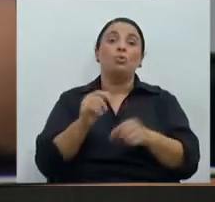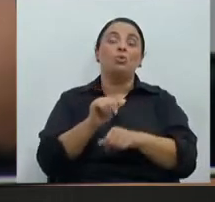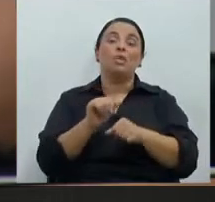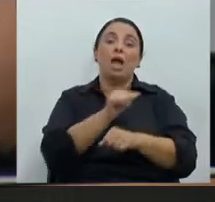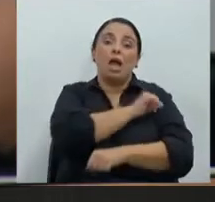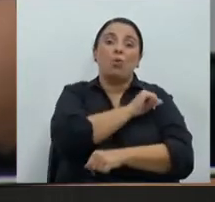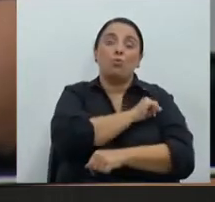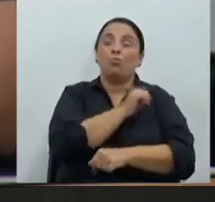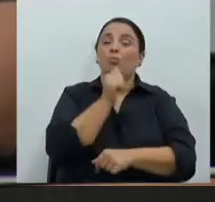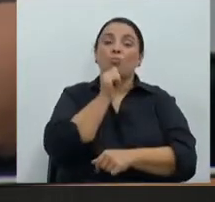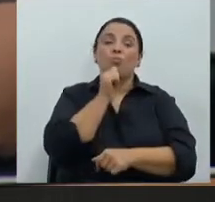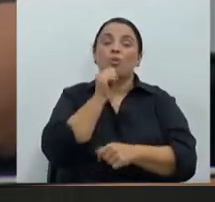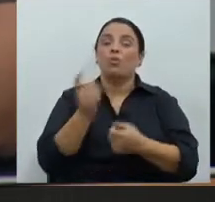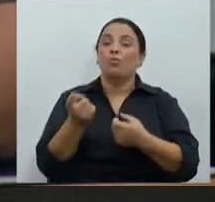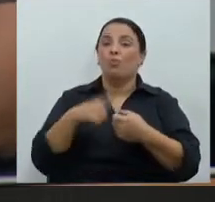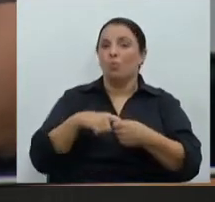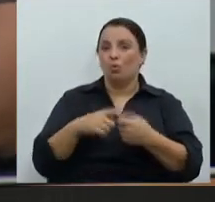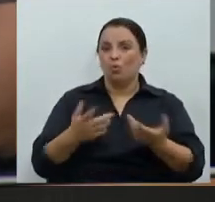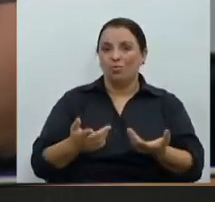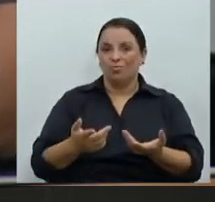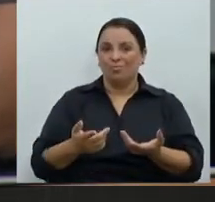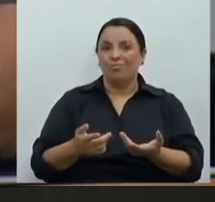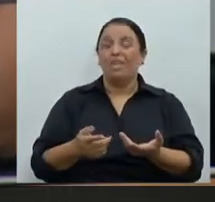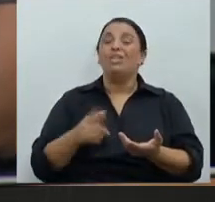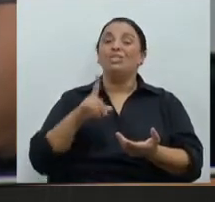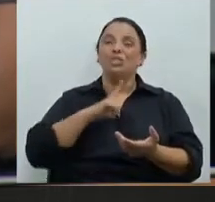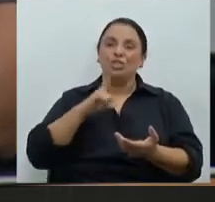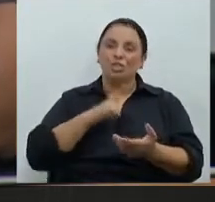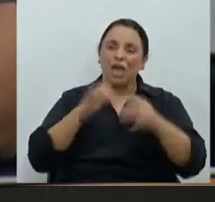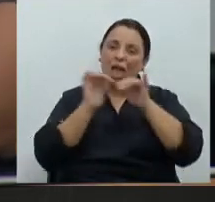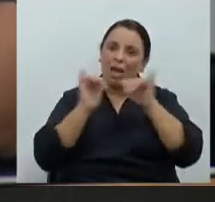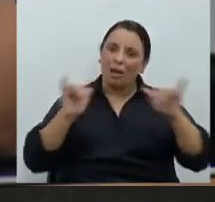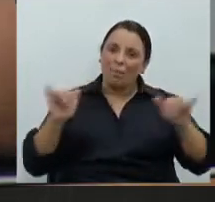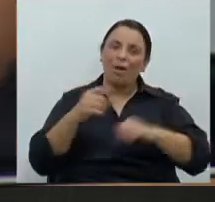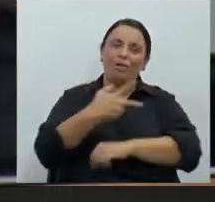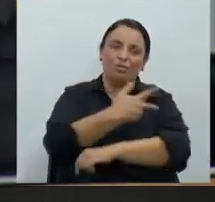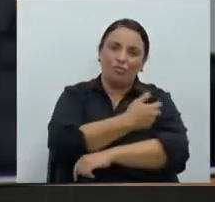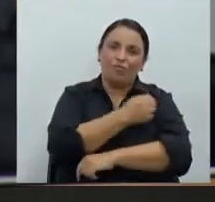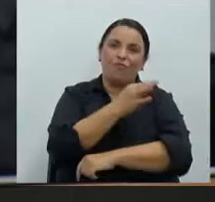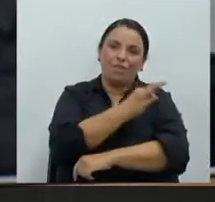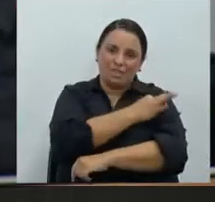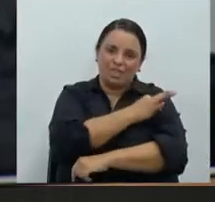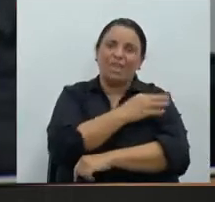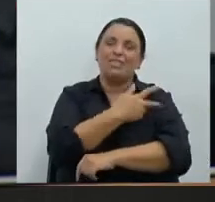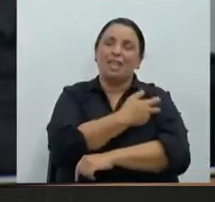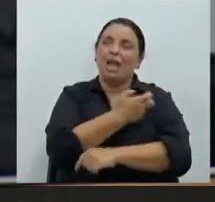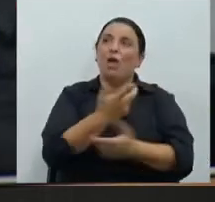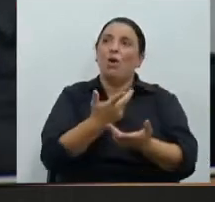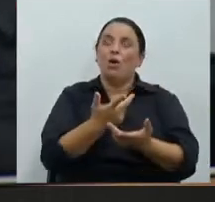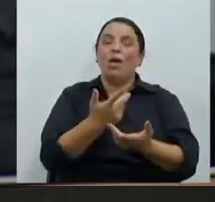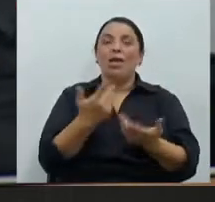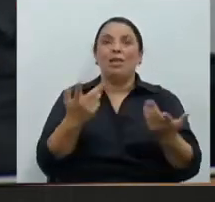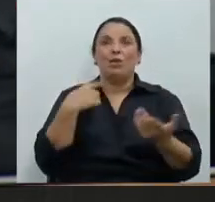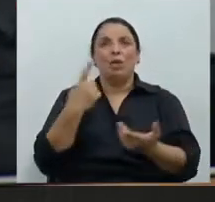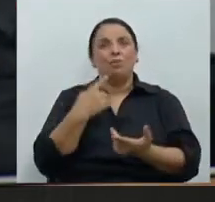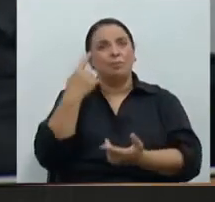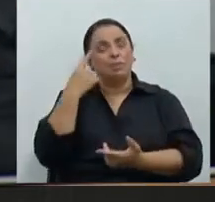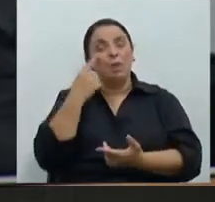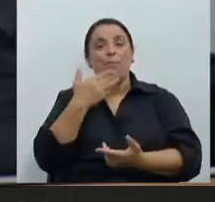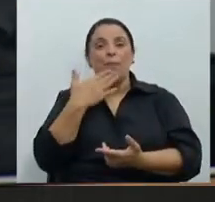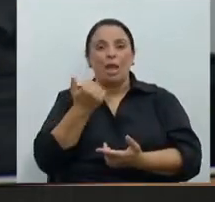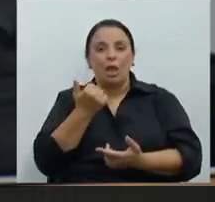retornaram. Tinha a campanha da vacinação a ser feita, então achamos melhor iniciar efetivamente a partir do segundo